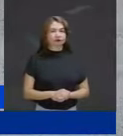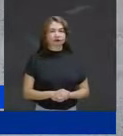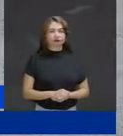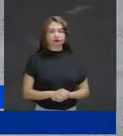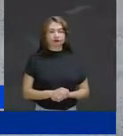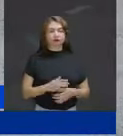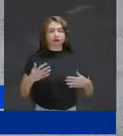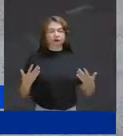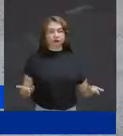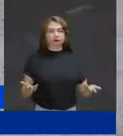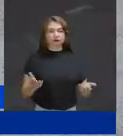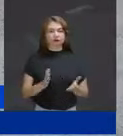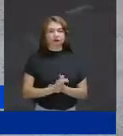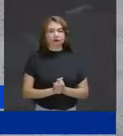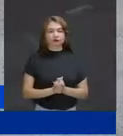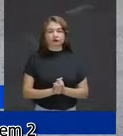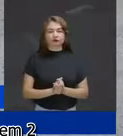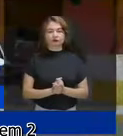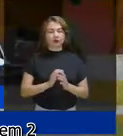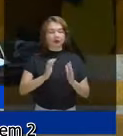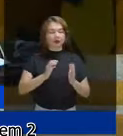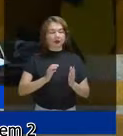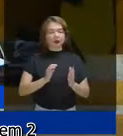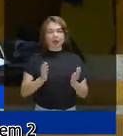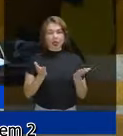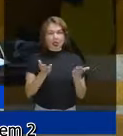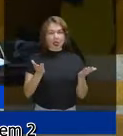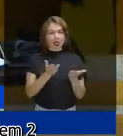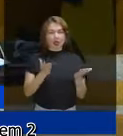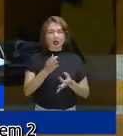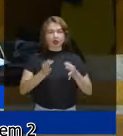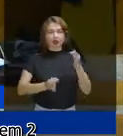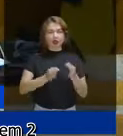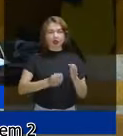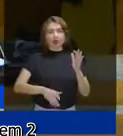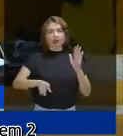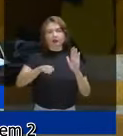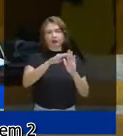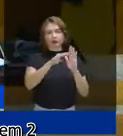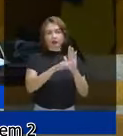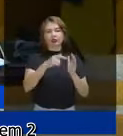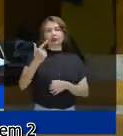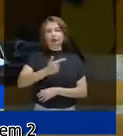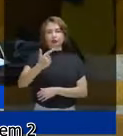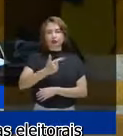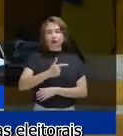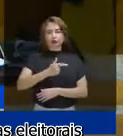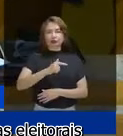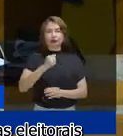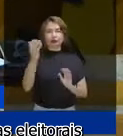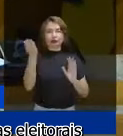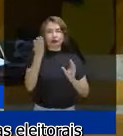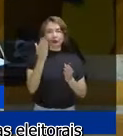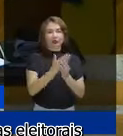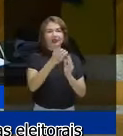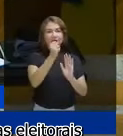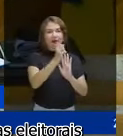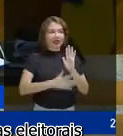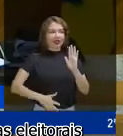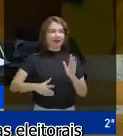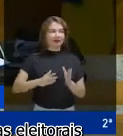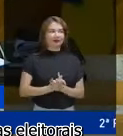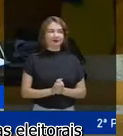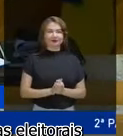Imagem ampla do Perfeito. plenário. Vamos chamar, então, em julgamento o item 2 da pauta, embargos de declaração na prestação de